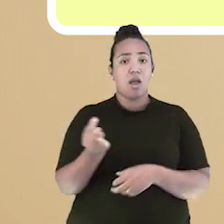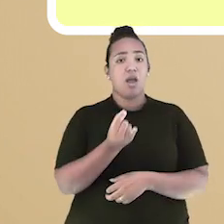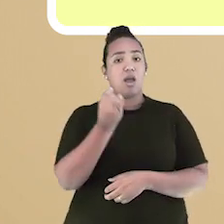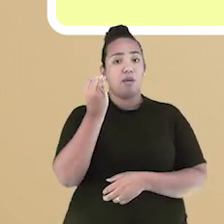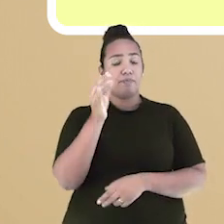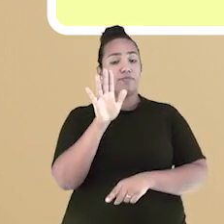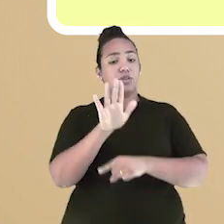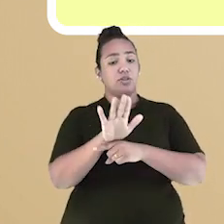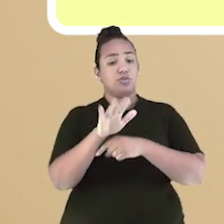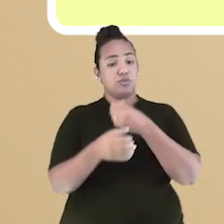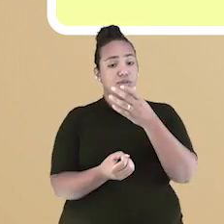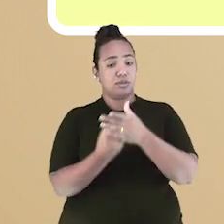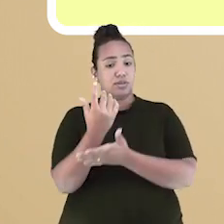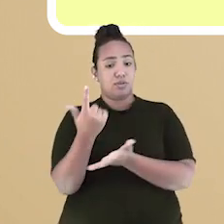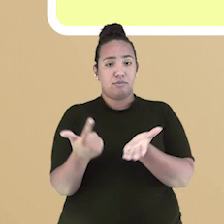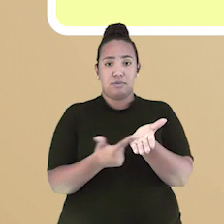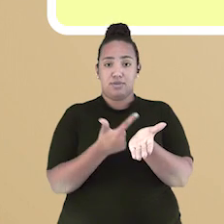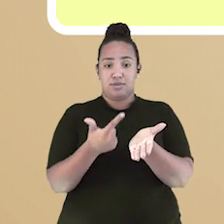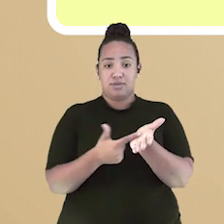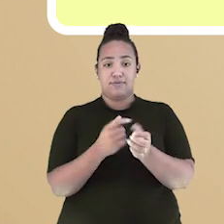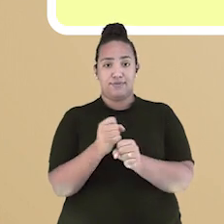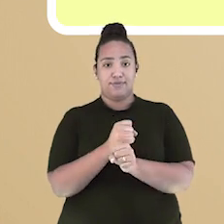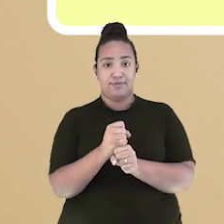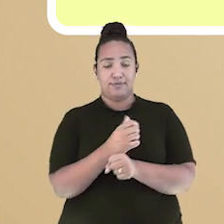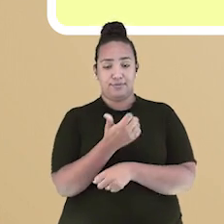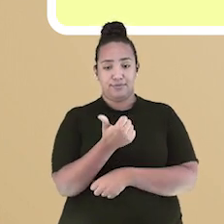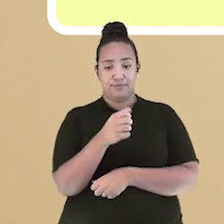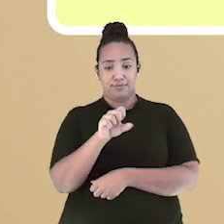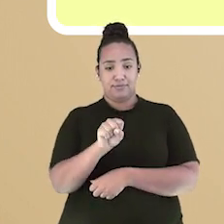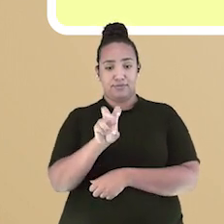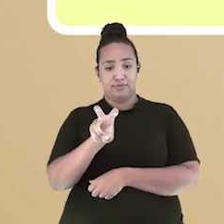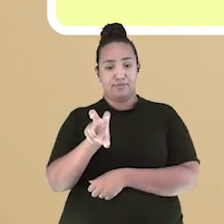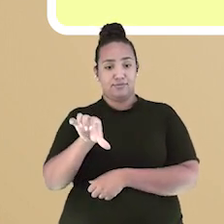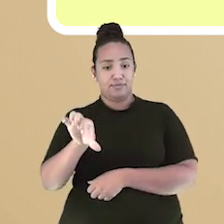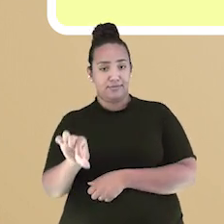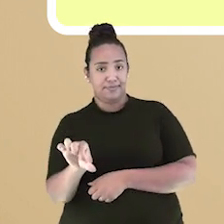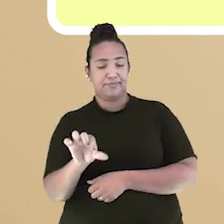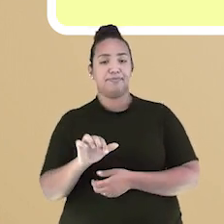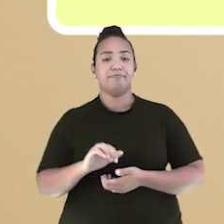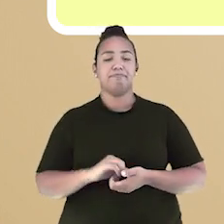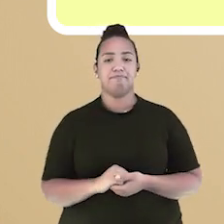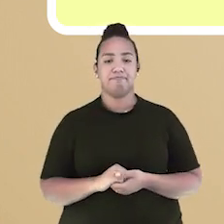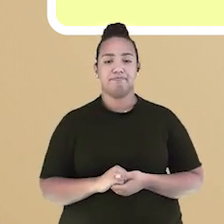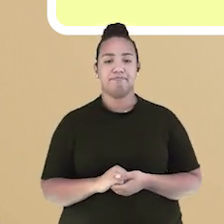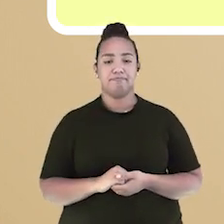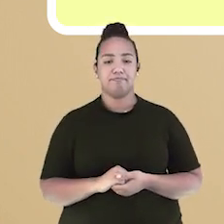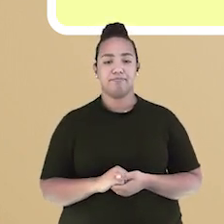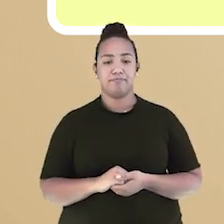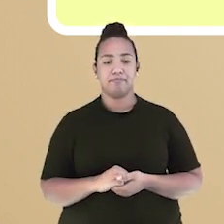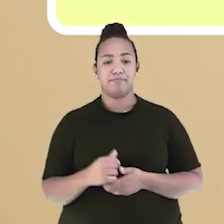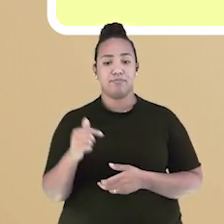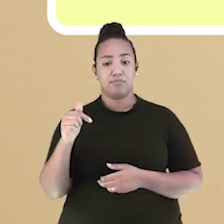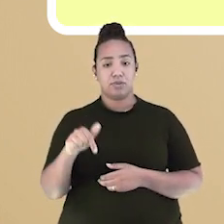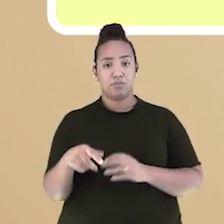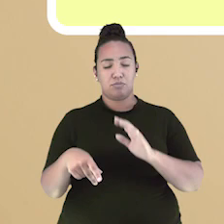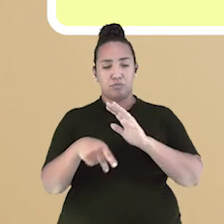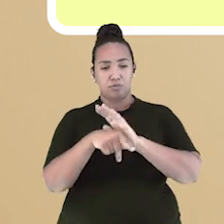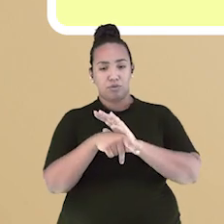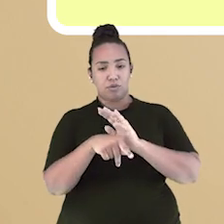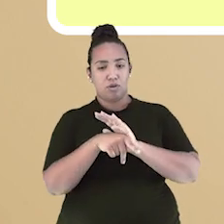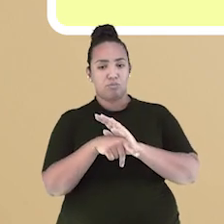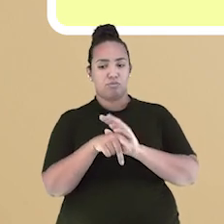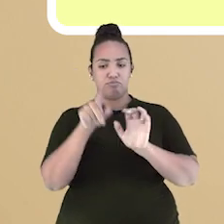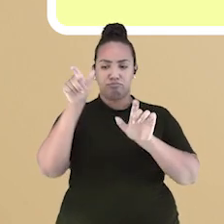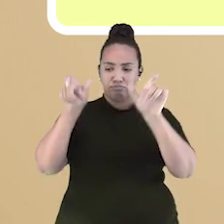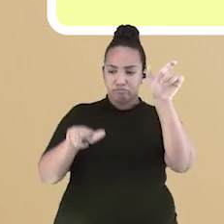criação da sua obra, publicada em 1859, o livro A Origem das Espécies, por meio da seleção natural, uma das obras